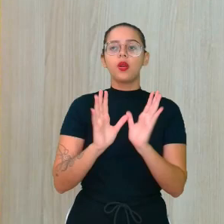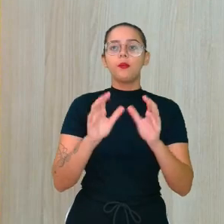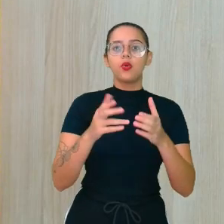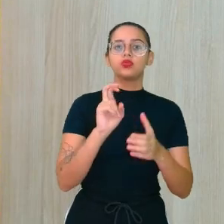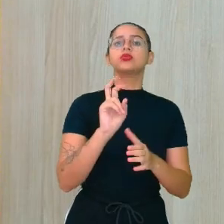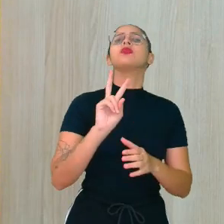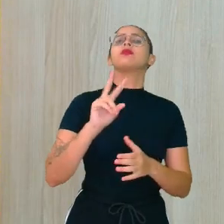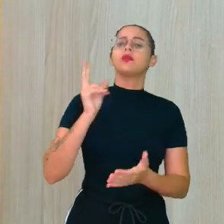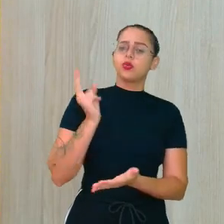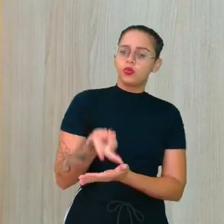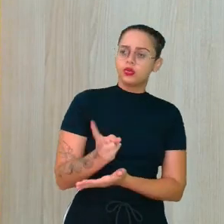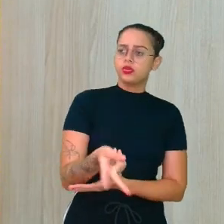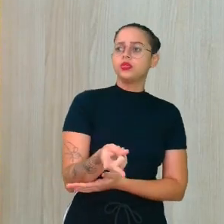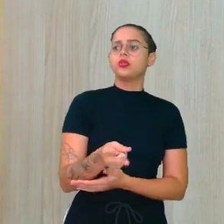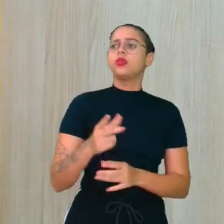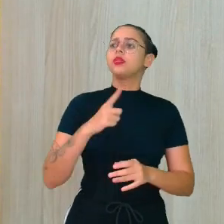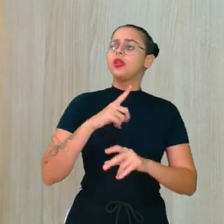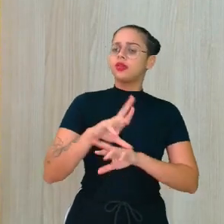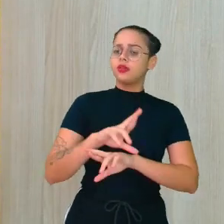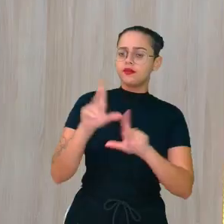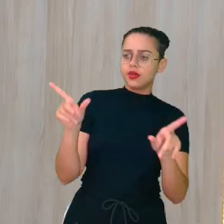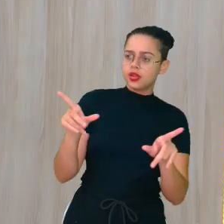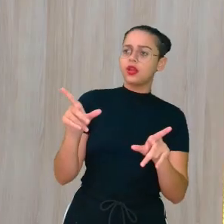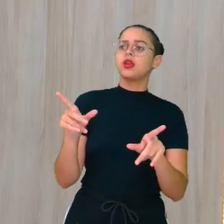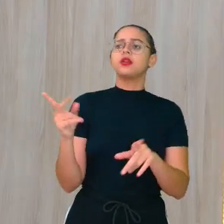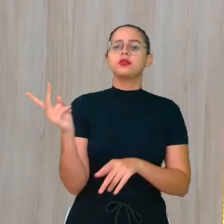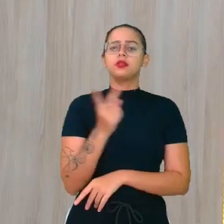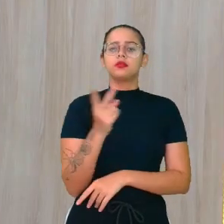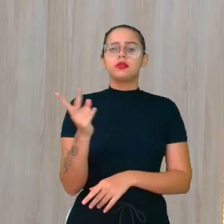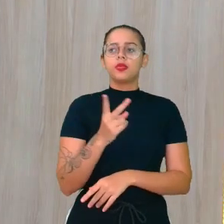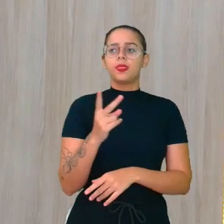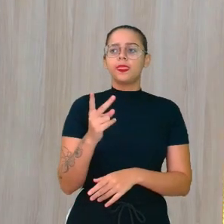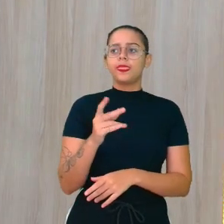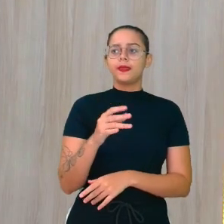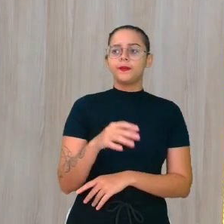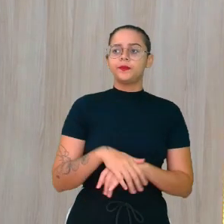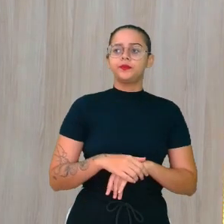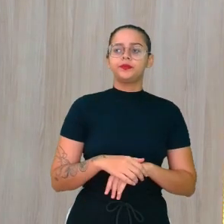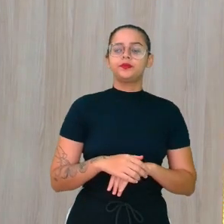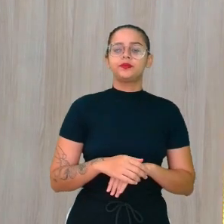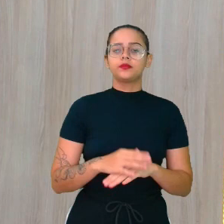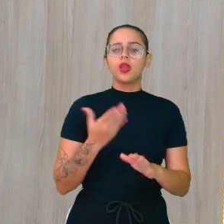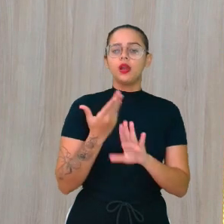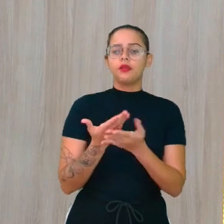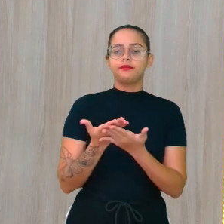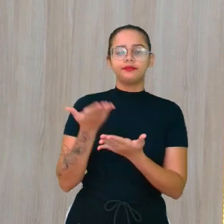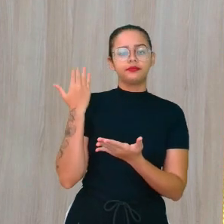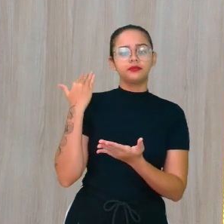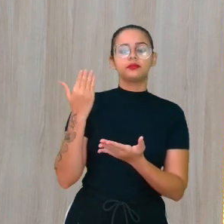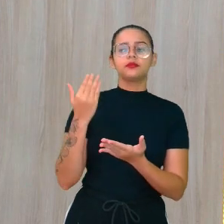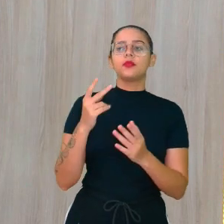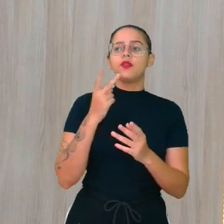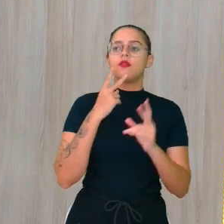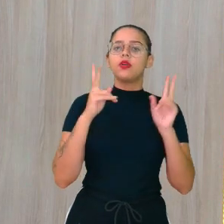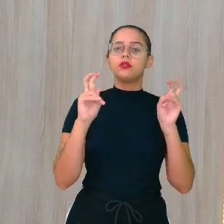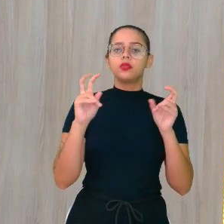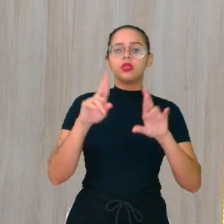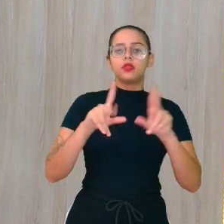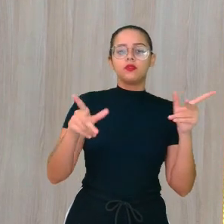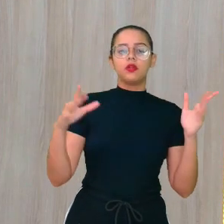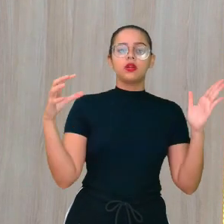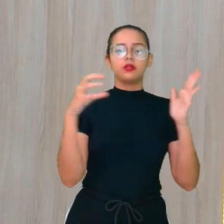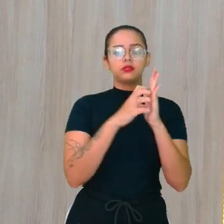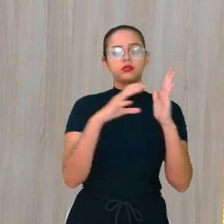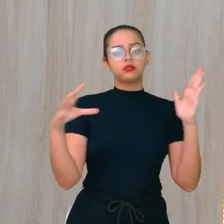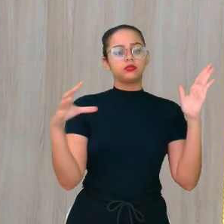continuar. Vai, Bacana, que tem a legal. diferença aí do módulo 4, né? No caso, a aula anterior deles, Sim. falou aí a diferença de HIV e AIDS